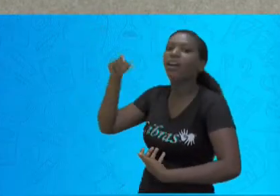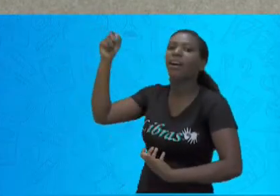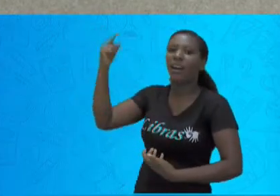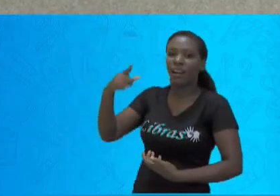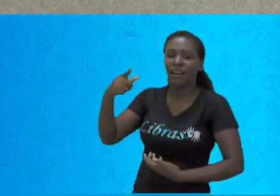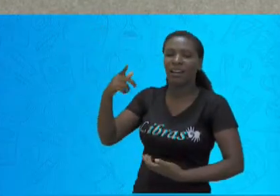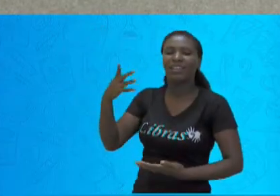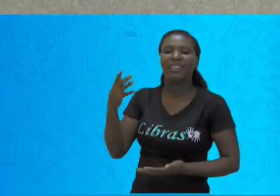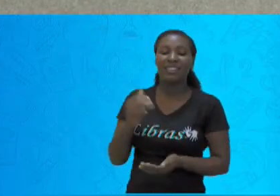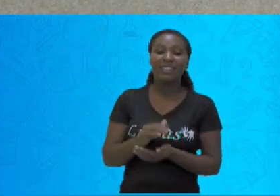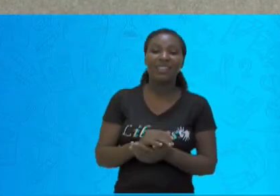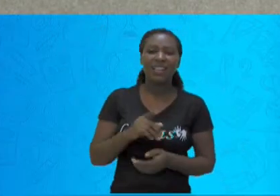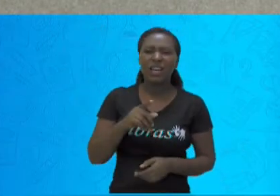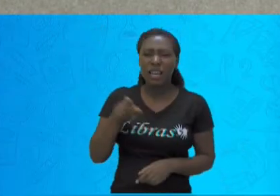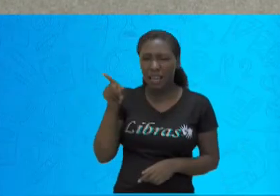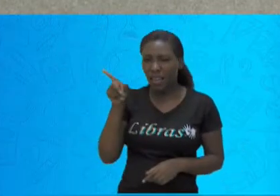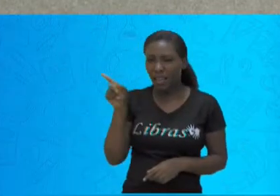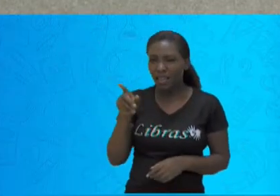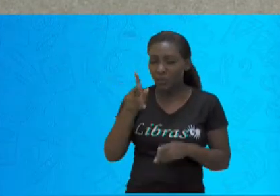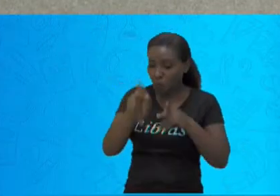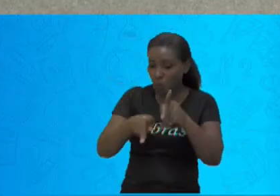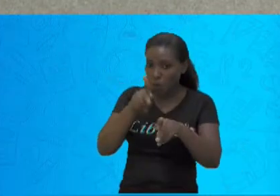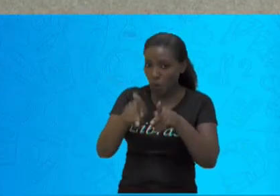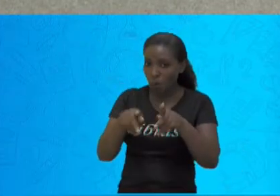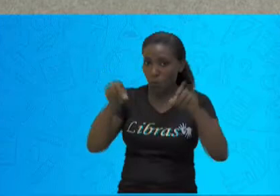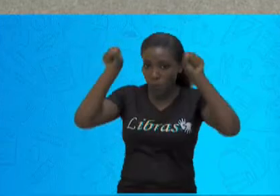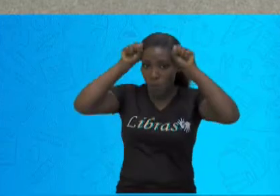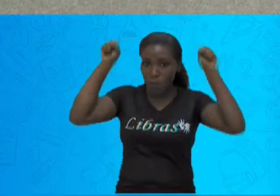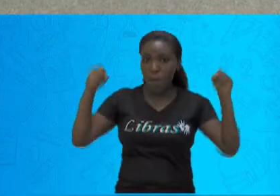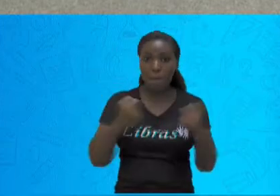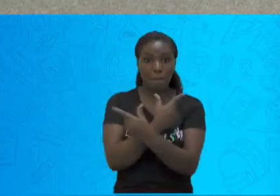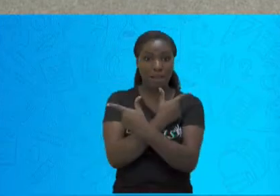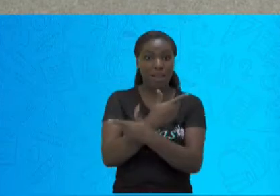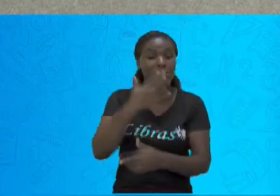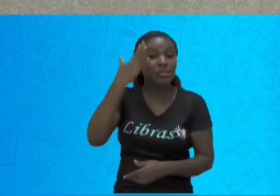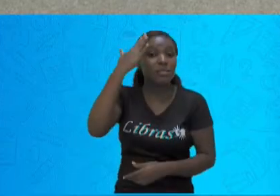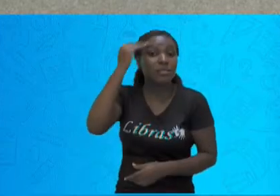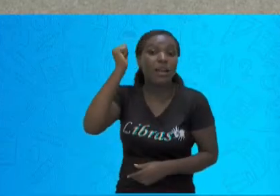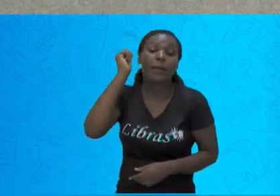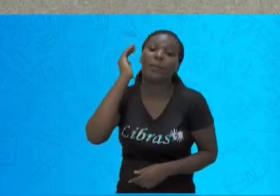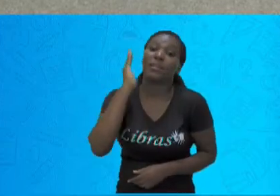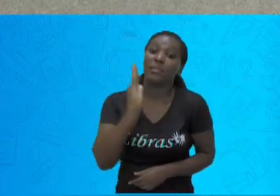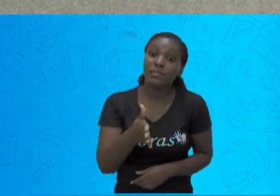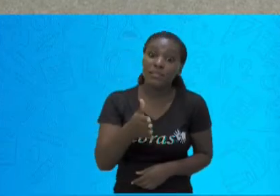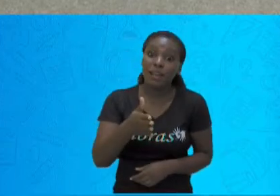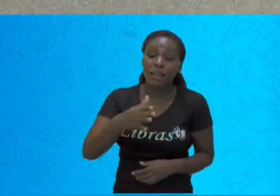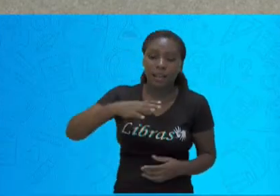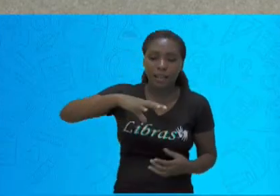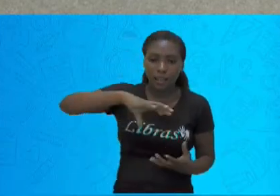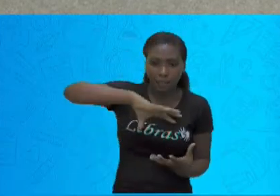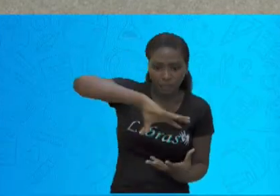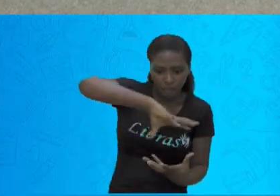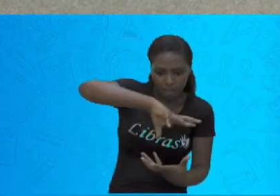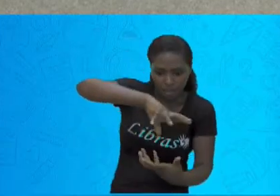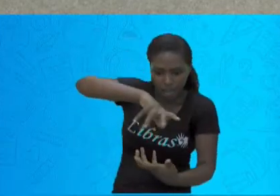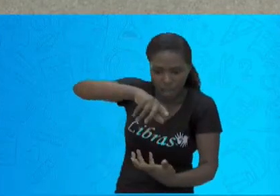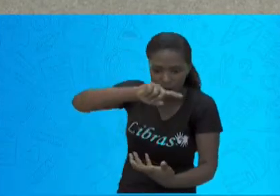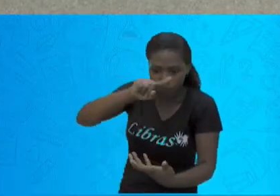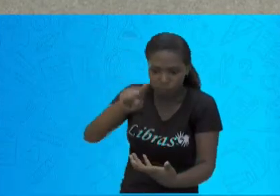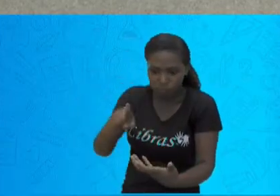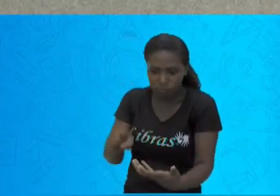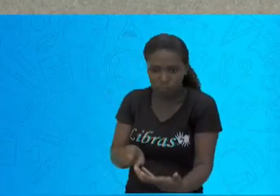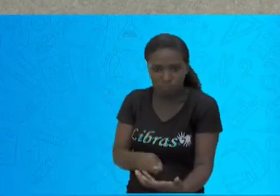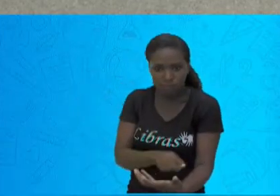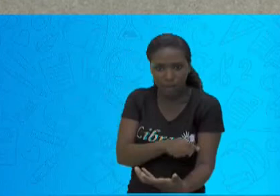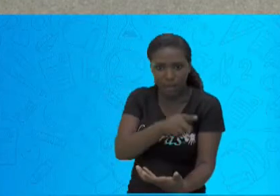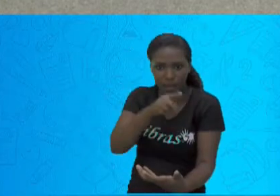era redonda e que a Terra ela girava em torno do Sol. E esse calendário é bem